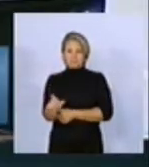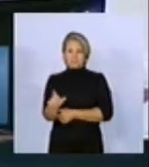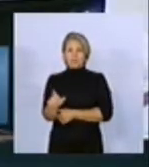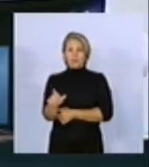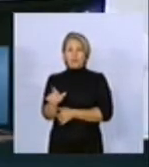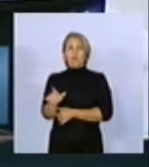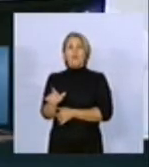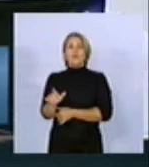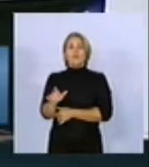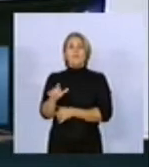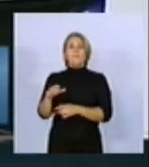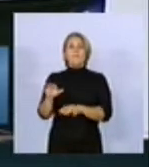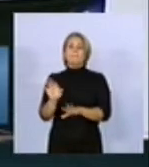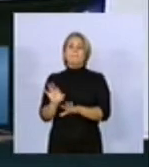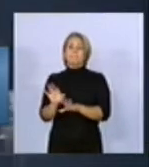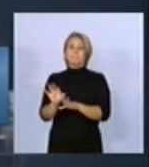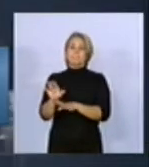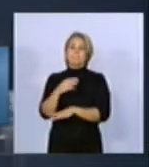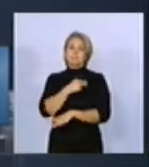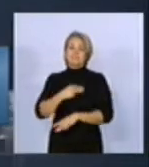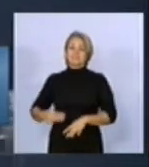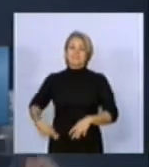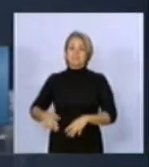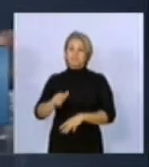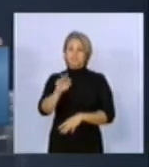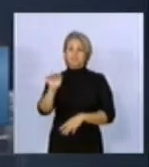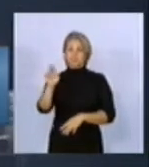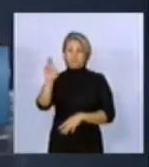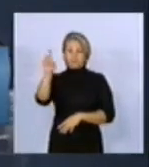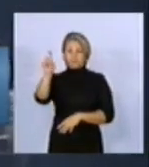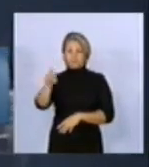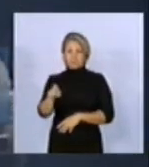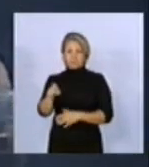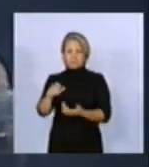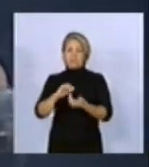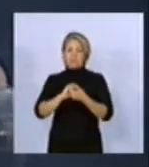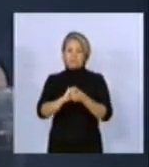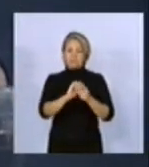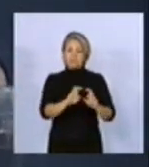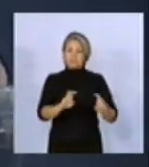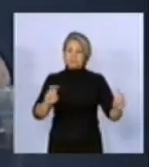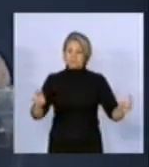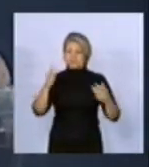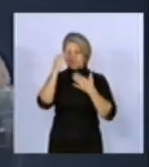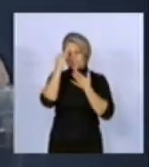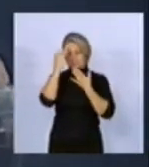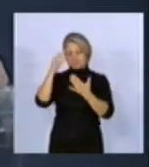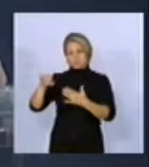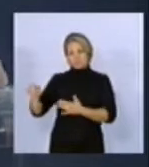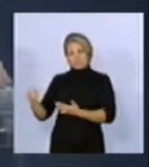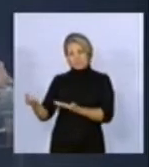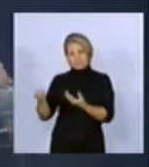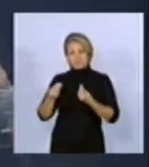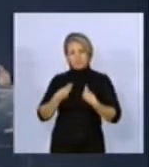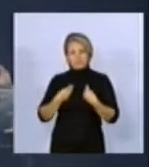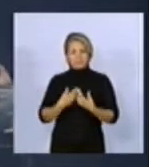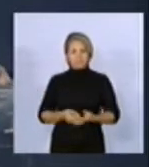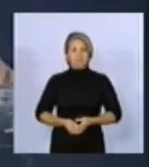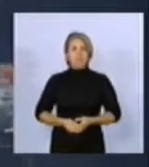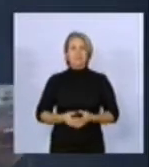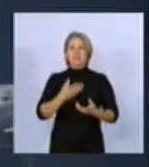fux Saúdo a mesa bom e agradeço a oportunidade eu